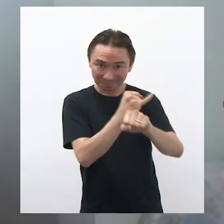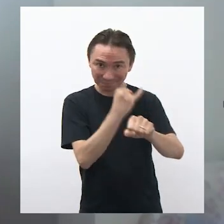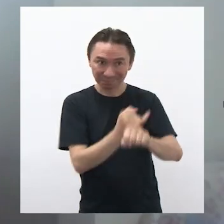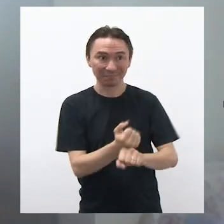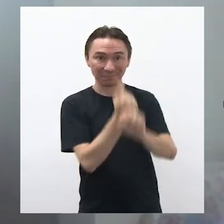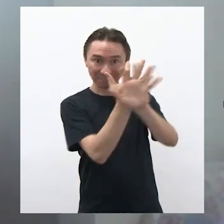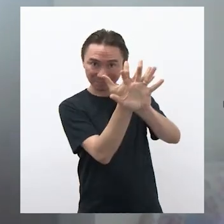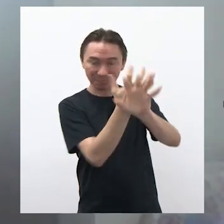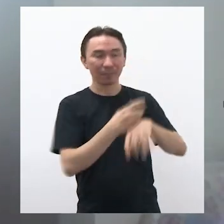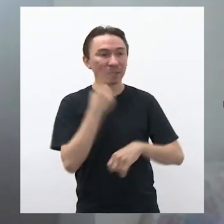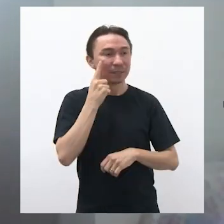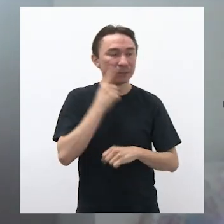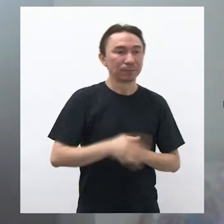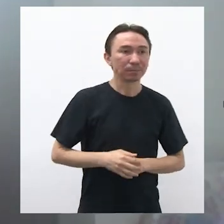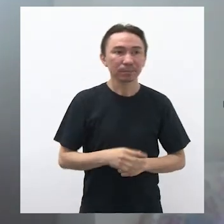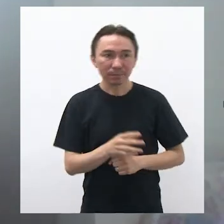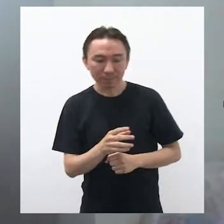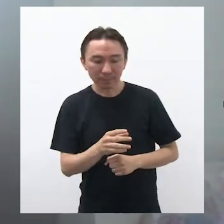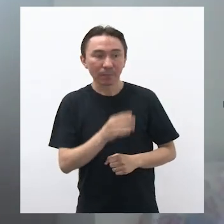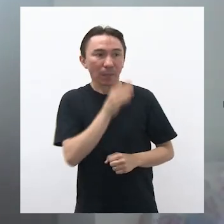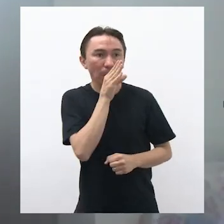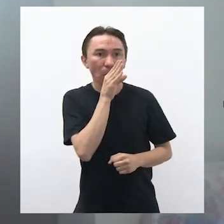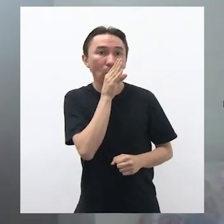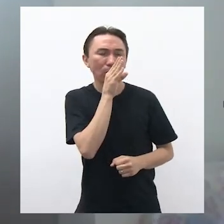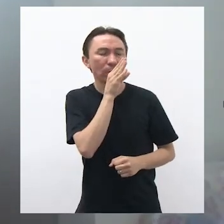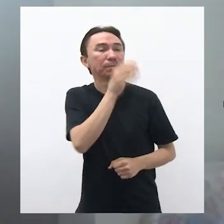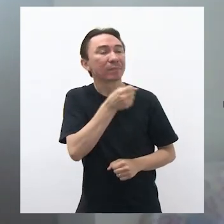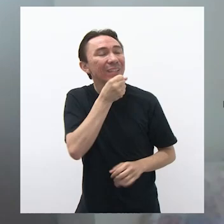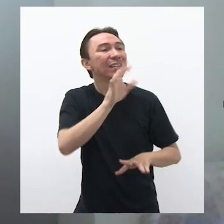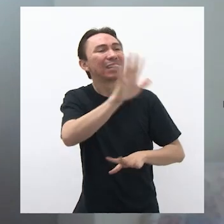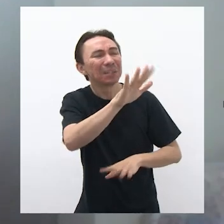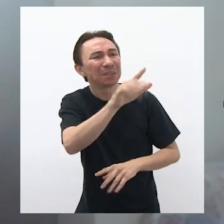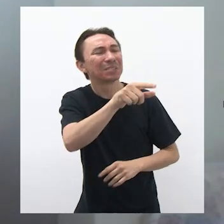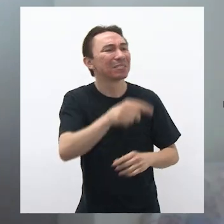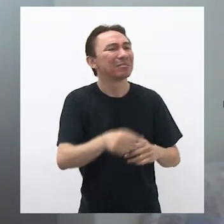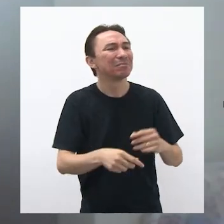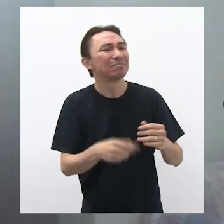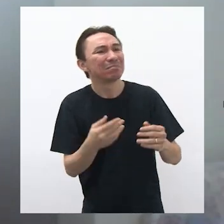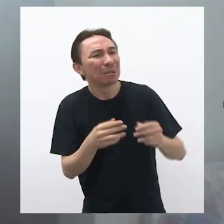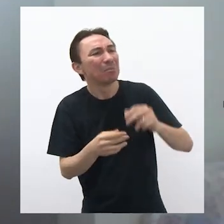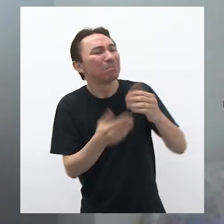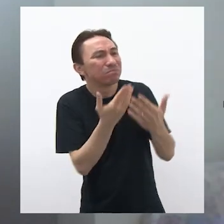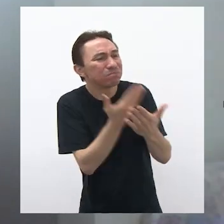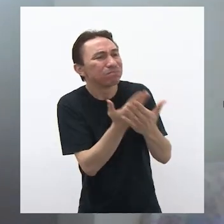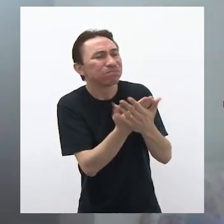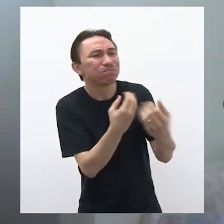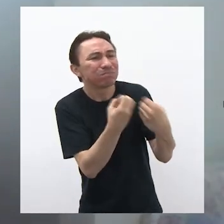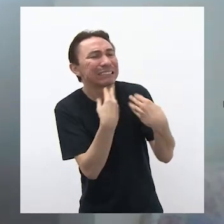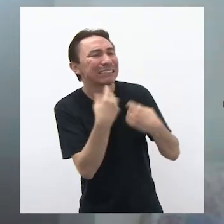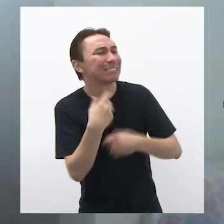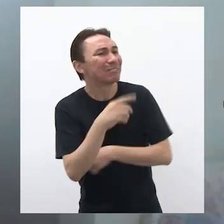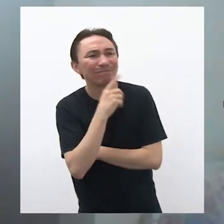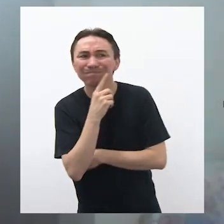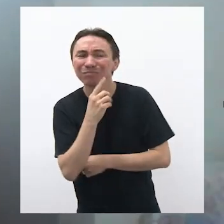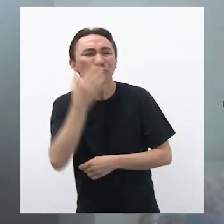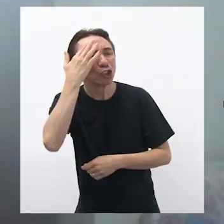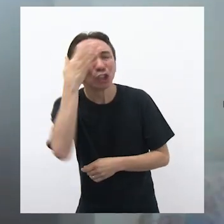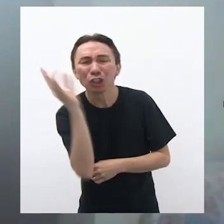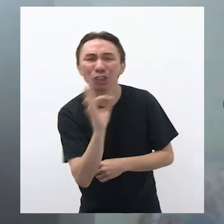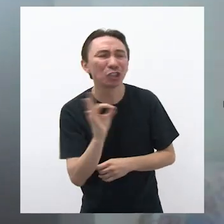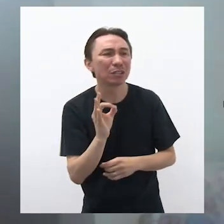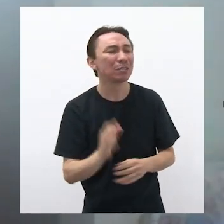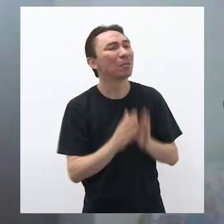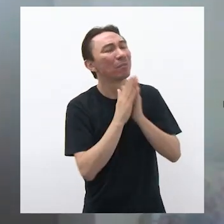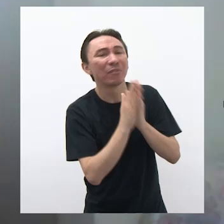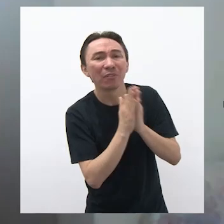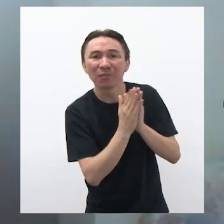falar, professor, não estou entendendo a sua aula que você está falando aí, pode repetir, por favor? De abrir a câmera,